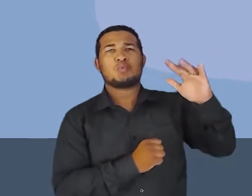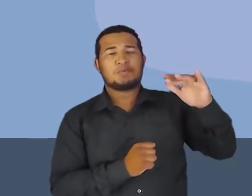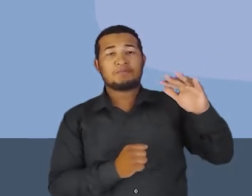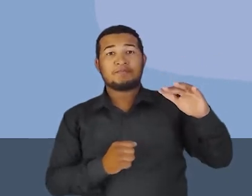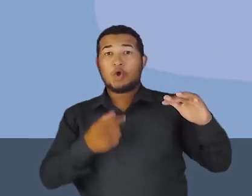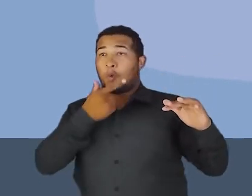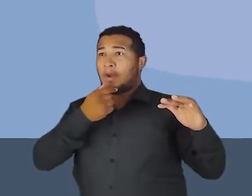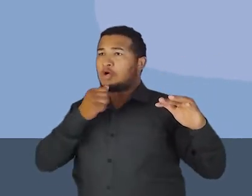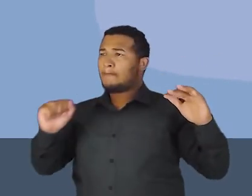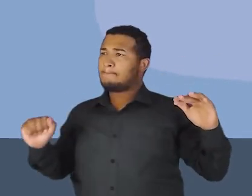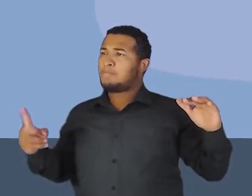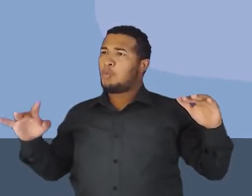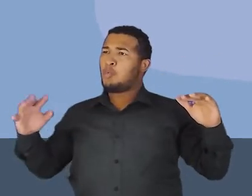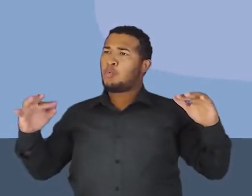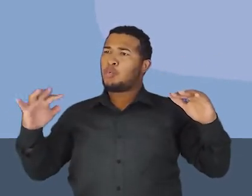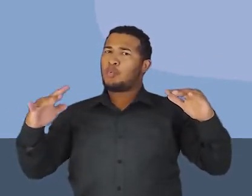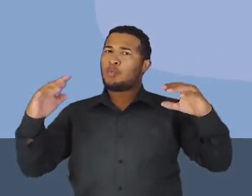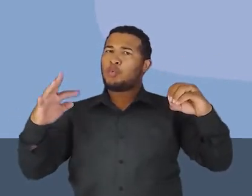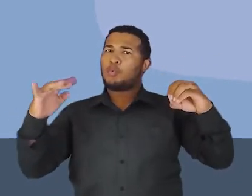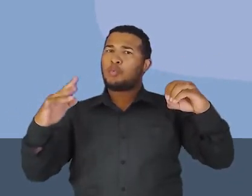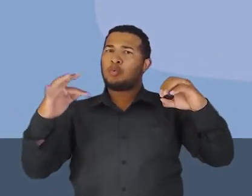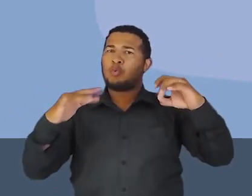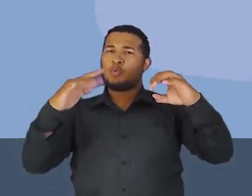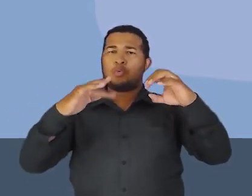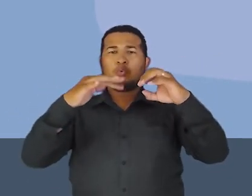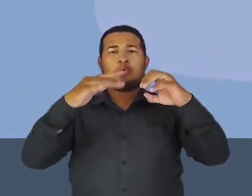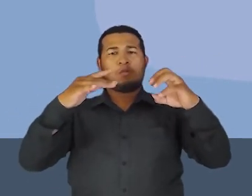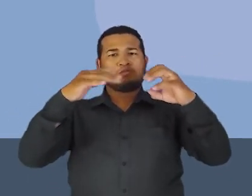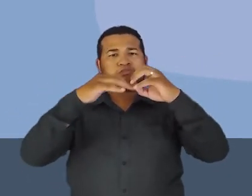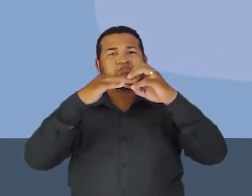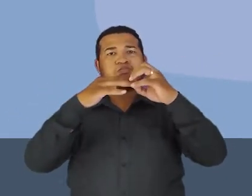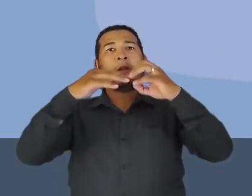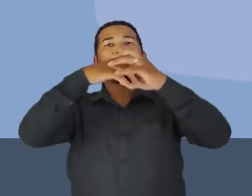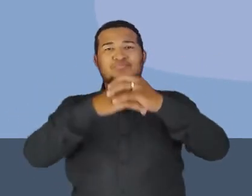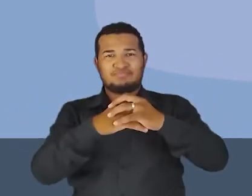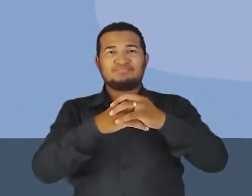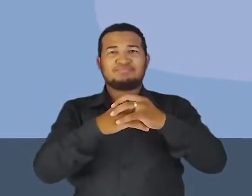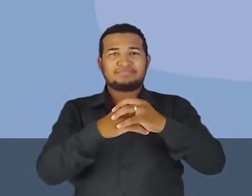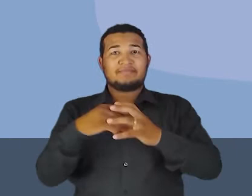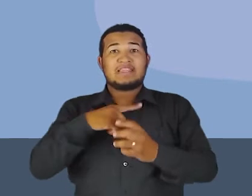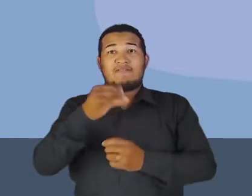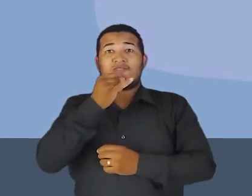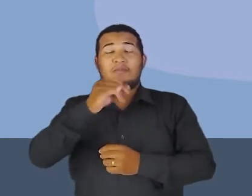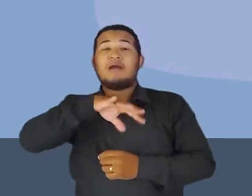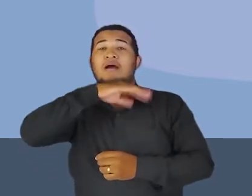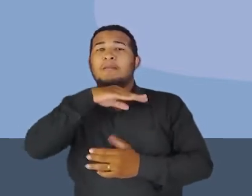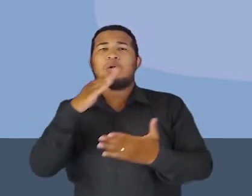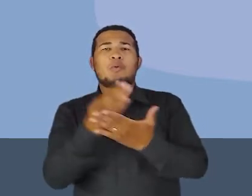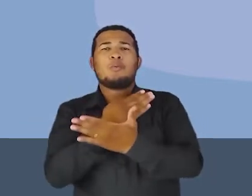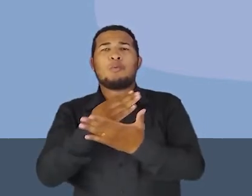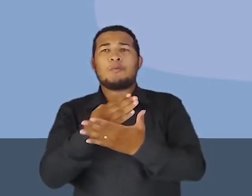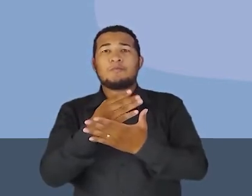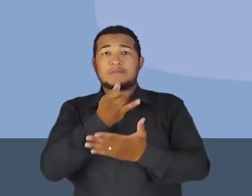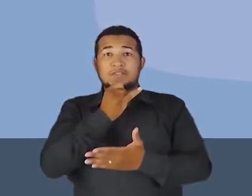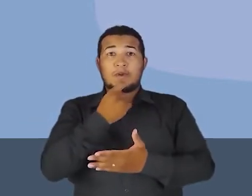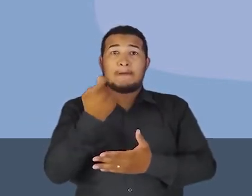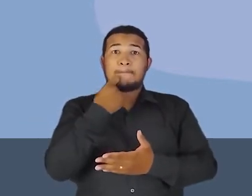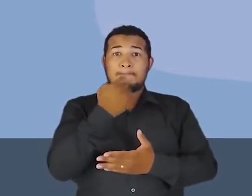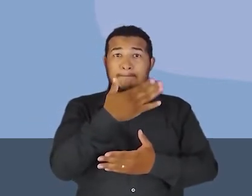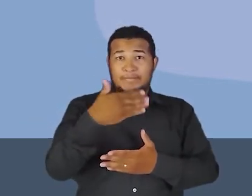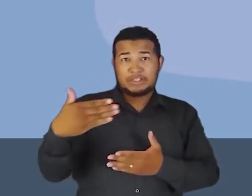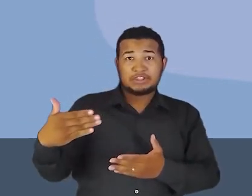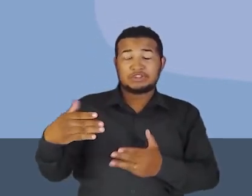de fecundação externa, porque ele acontece fora do corpo da mãe. E exemplos de alguns animais, como os peixes,